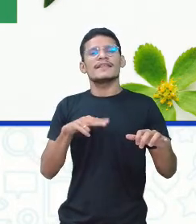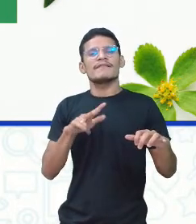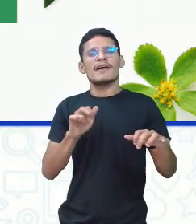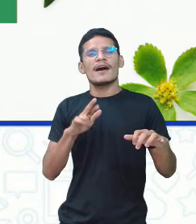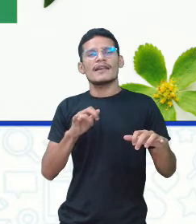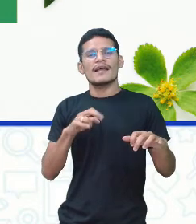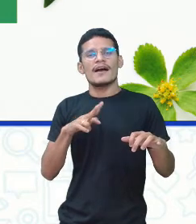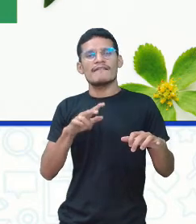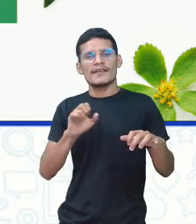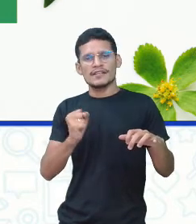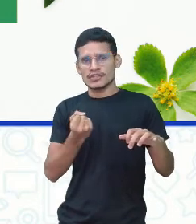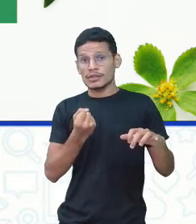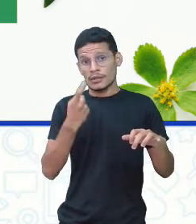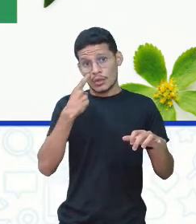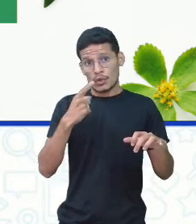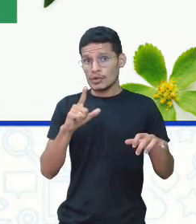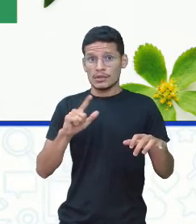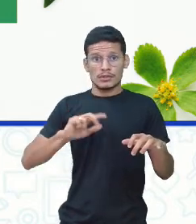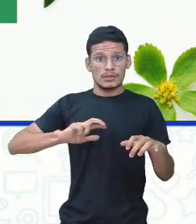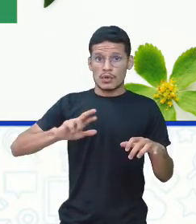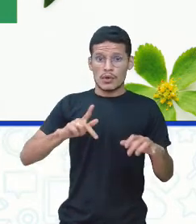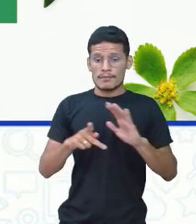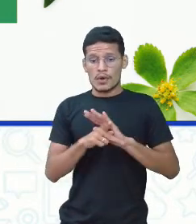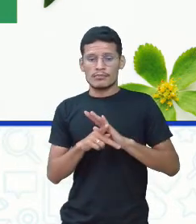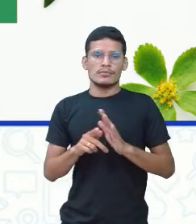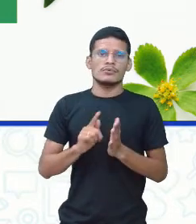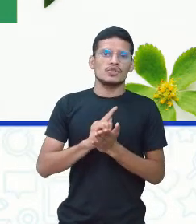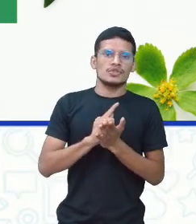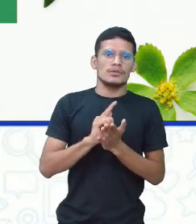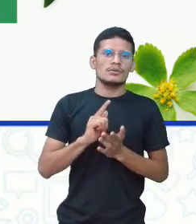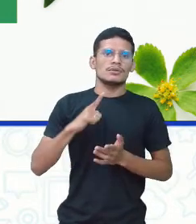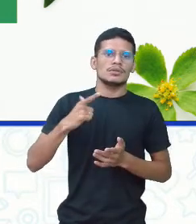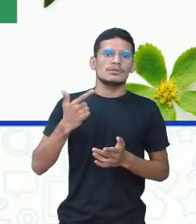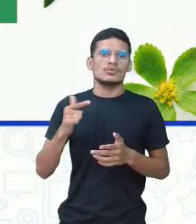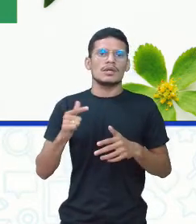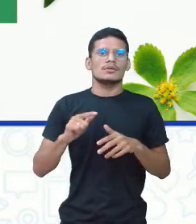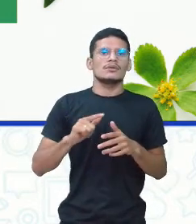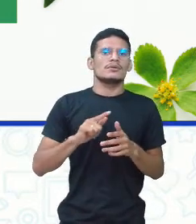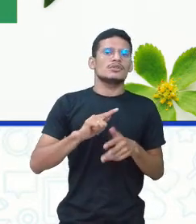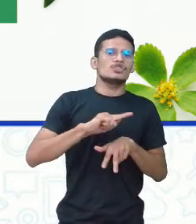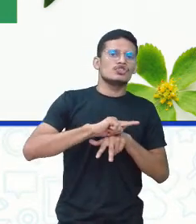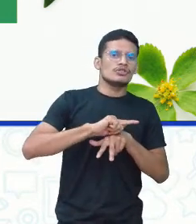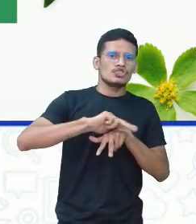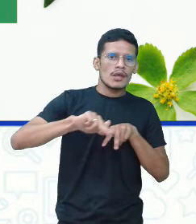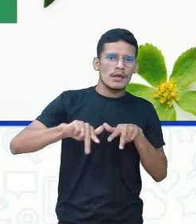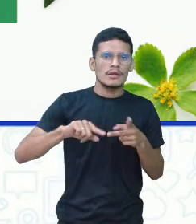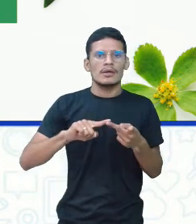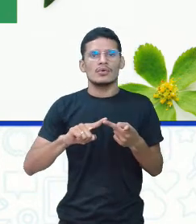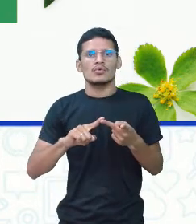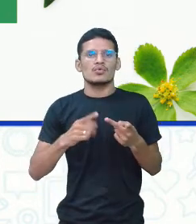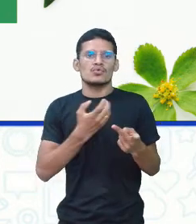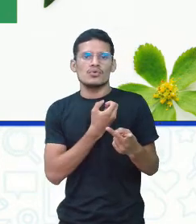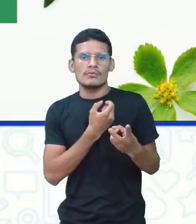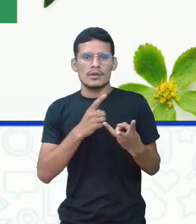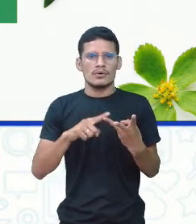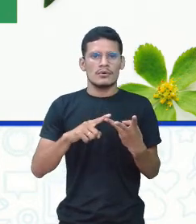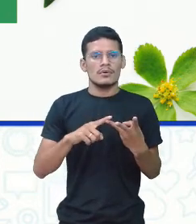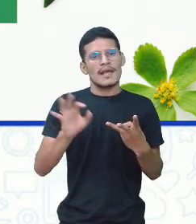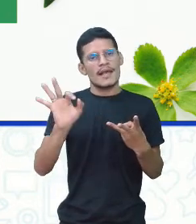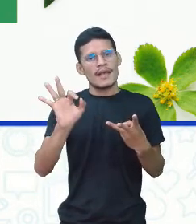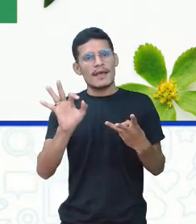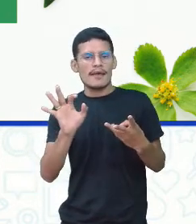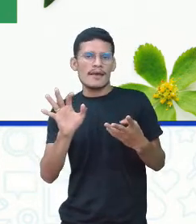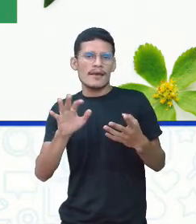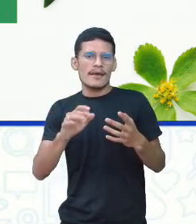Quer dizer que elas não variam em gênero, não variam em número, não variam em grau, não variam. Então, eu posso